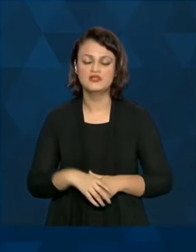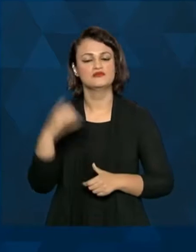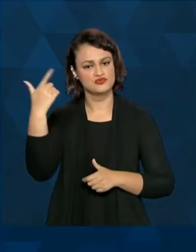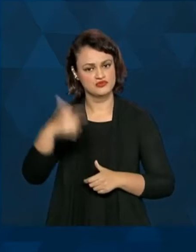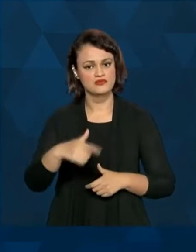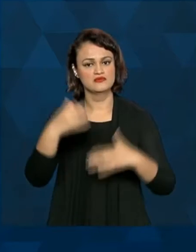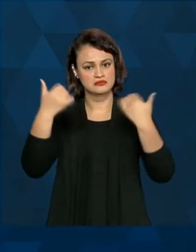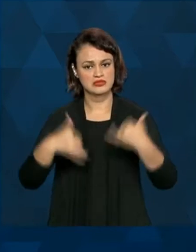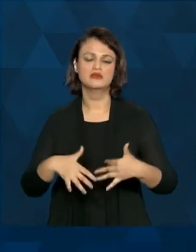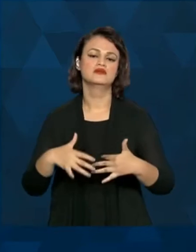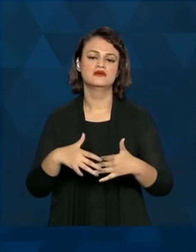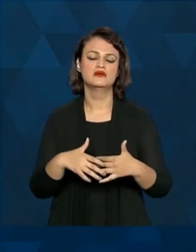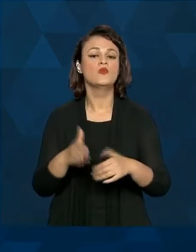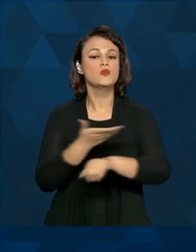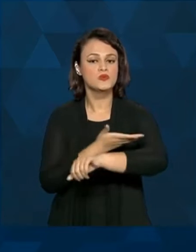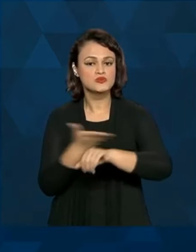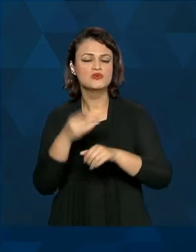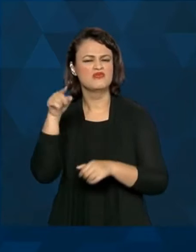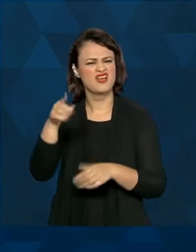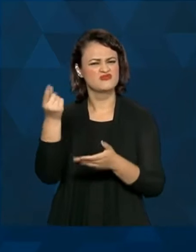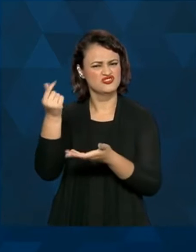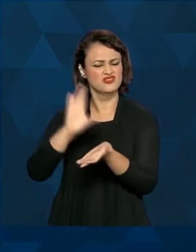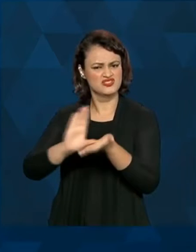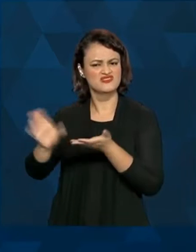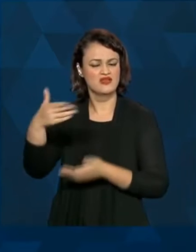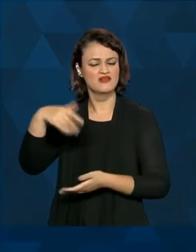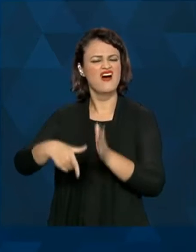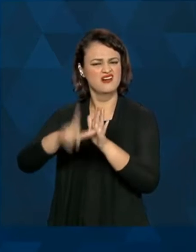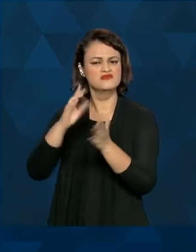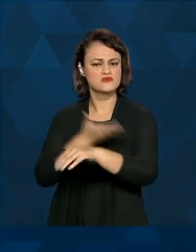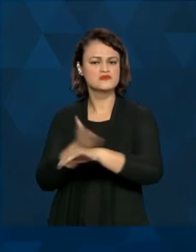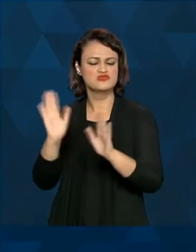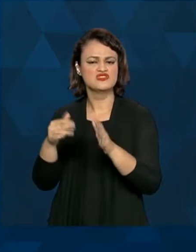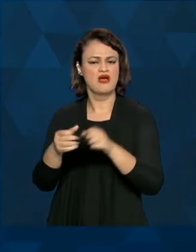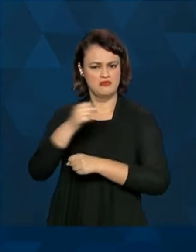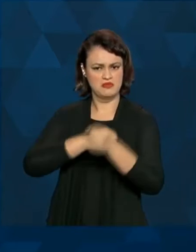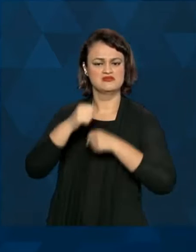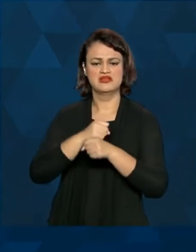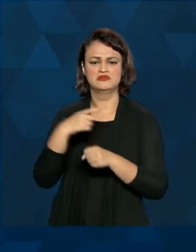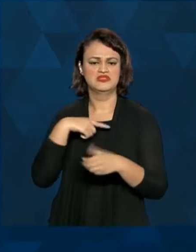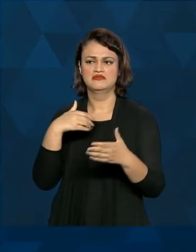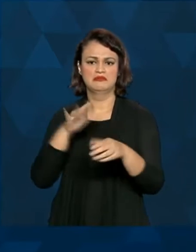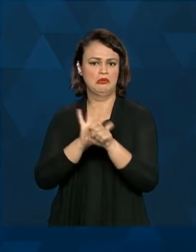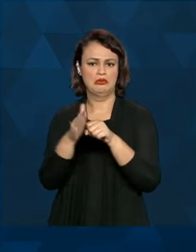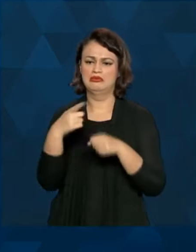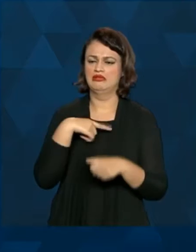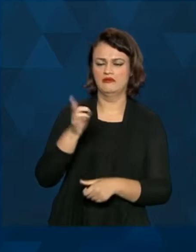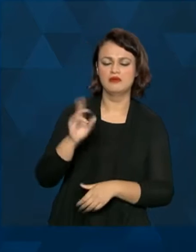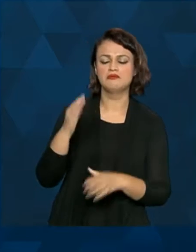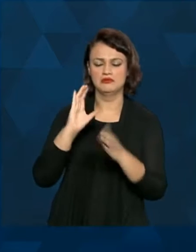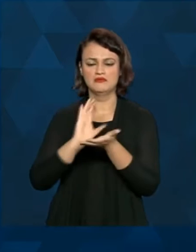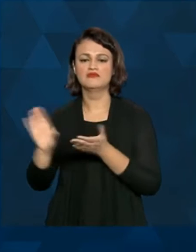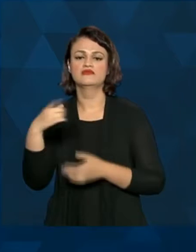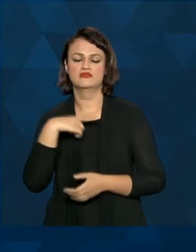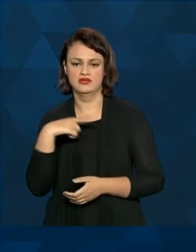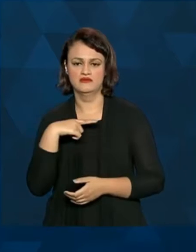vez enfatizando, o de rotina era aquele recurso que sempre foi repassado ano passado, independente da pandemia.